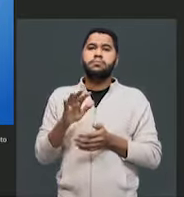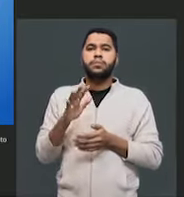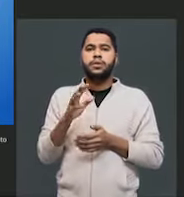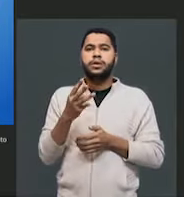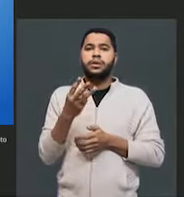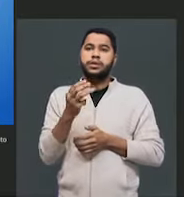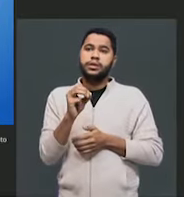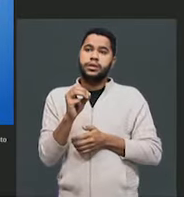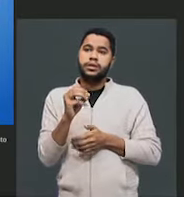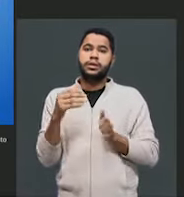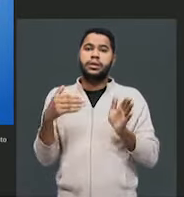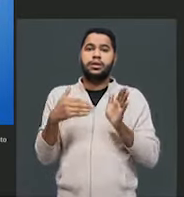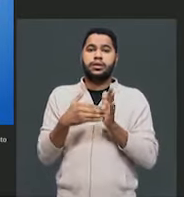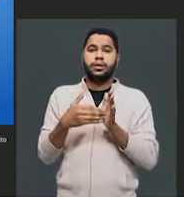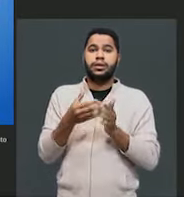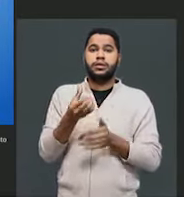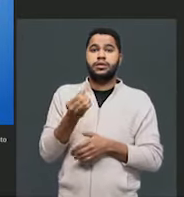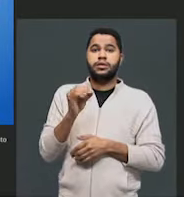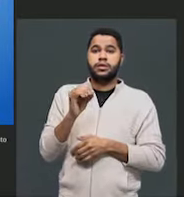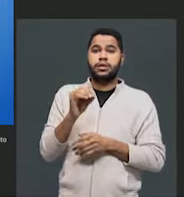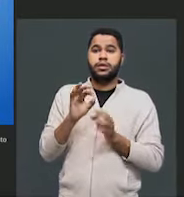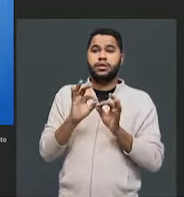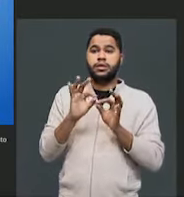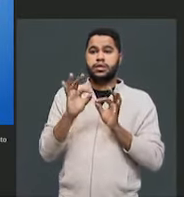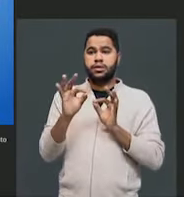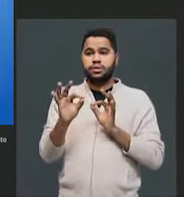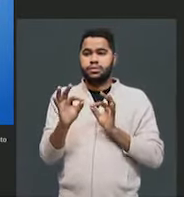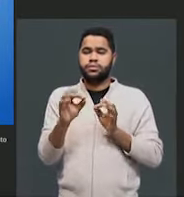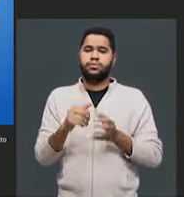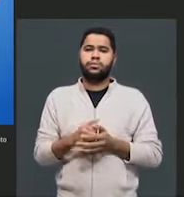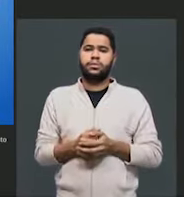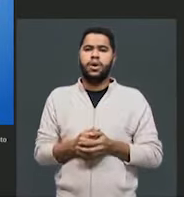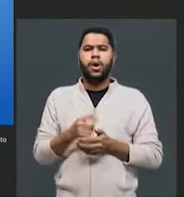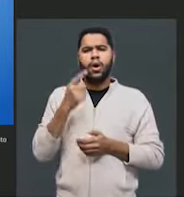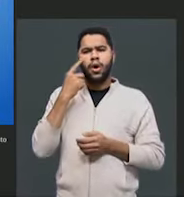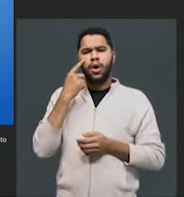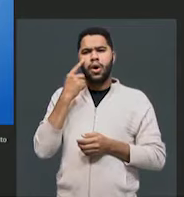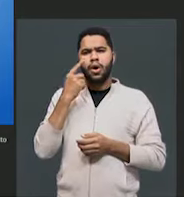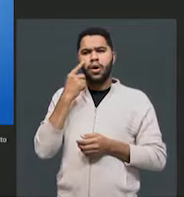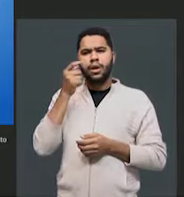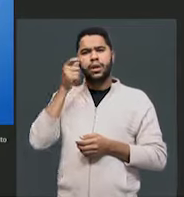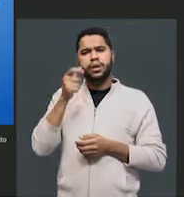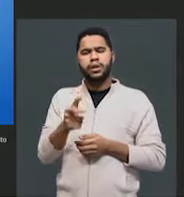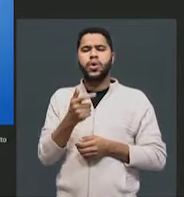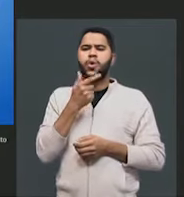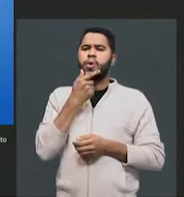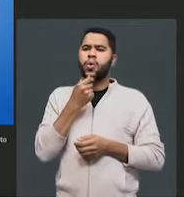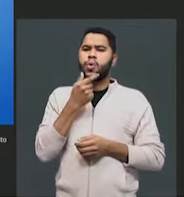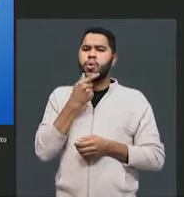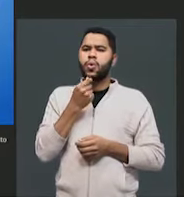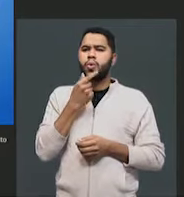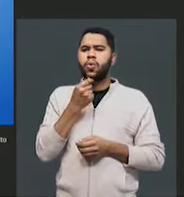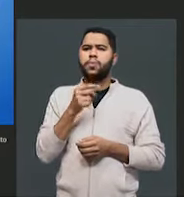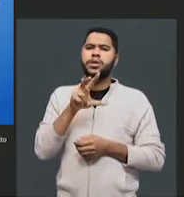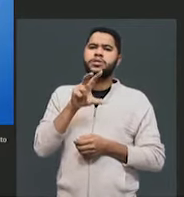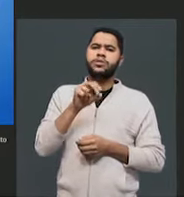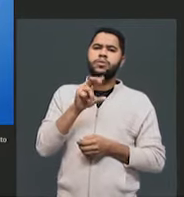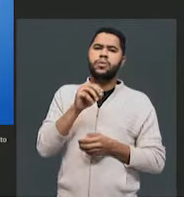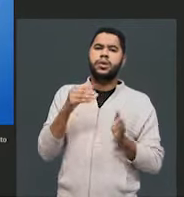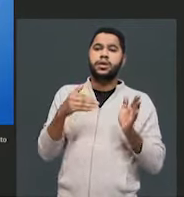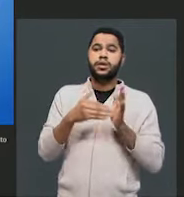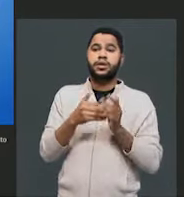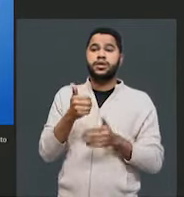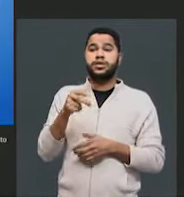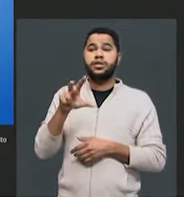a 60 centímetros de comprimento, tá? Olha que interessante. O homem vai produzir aí 50 a